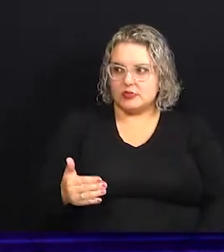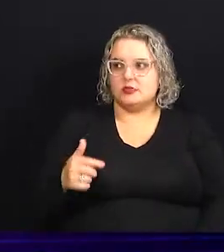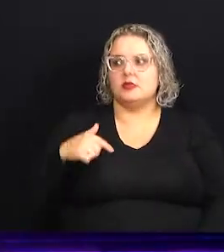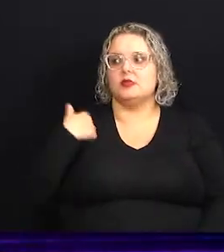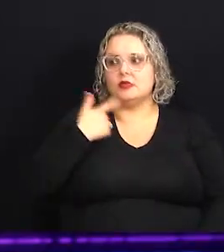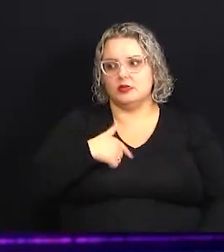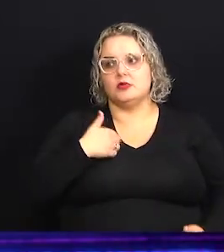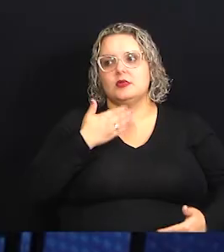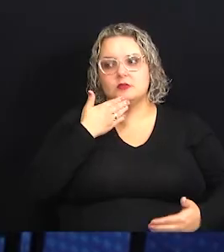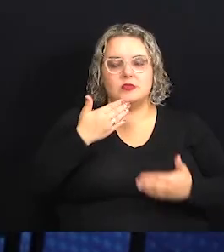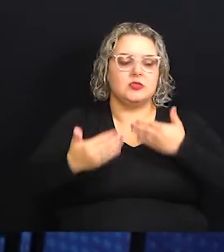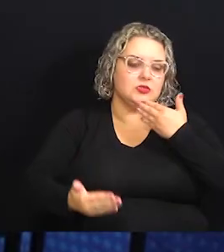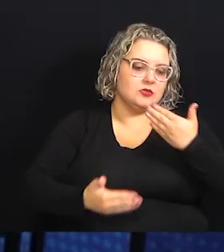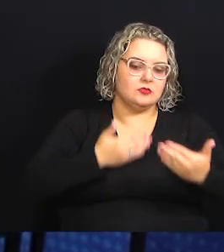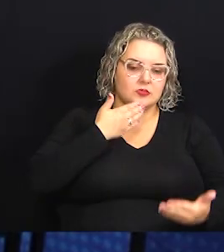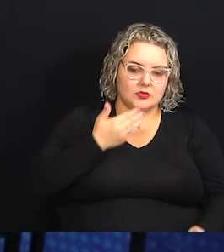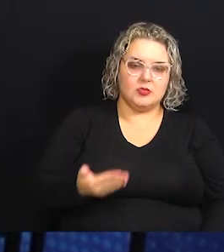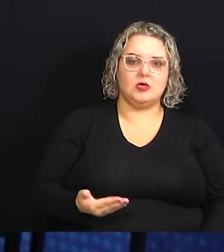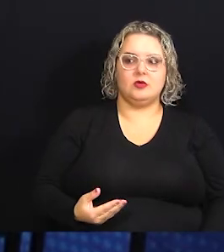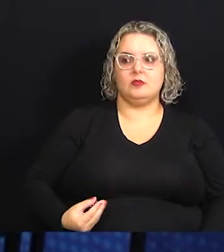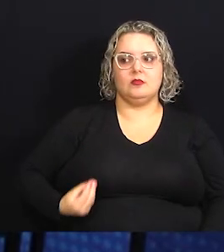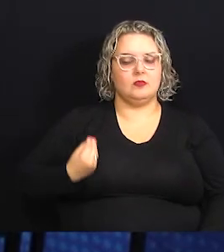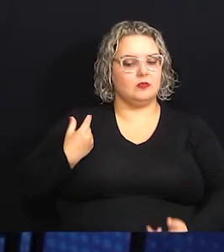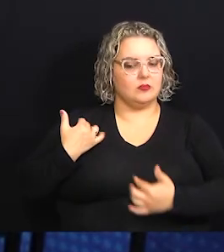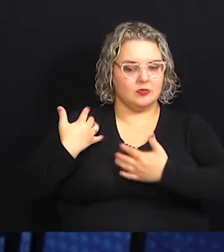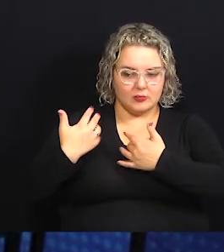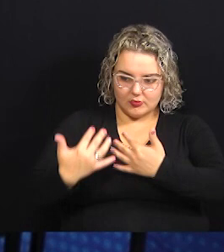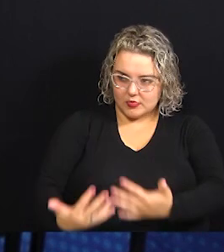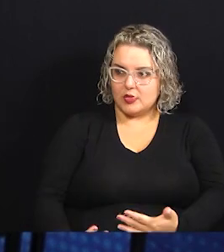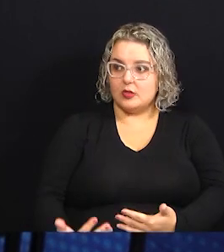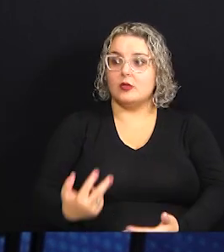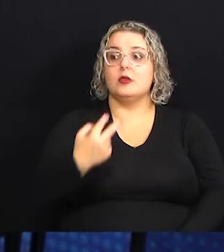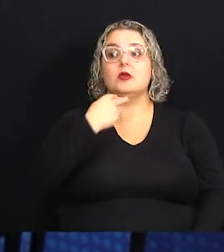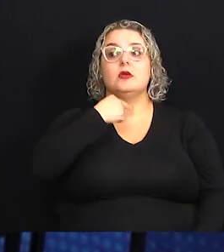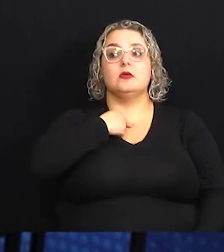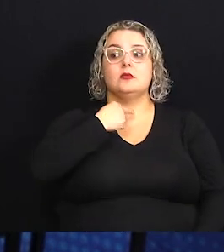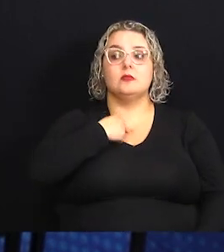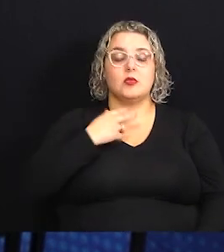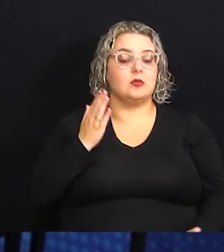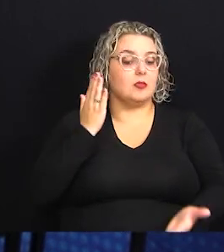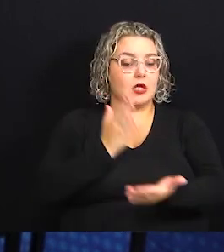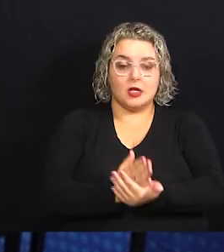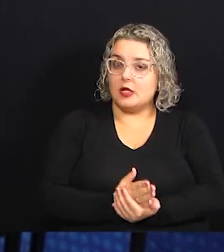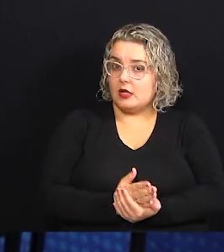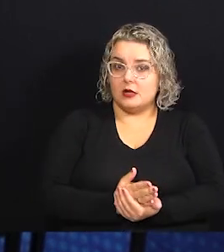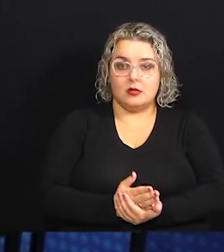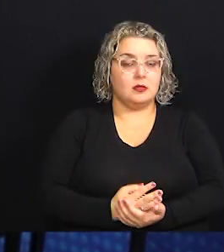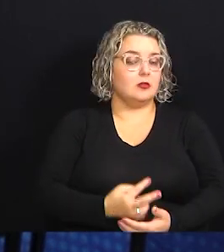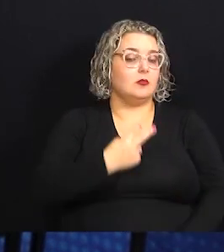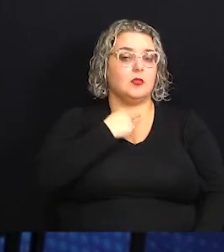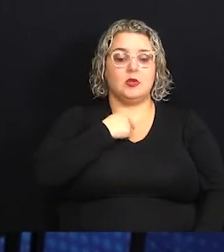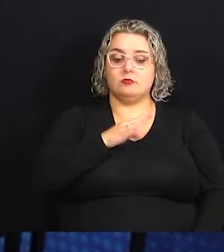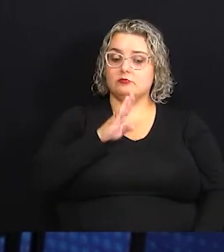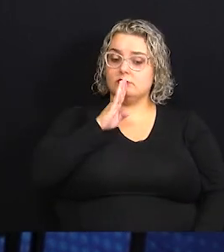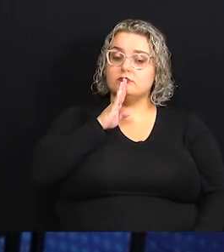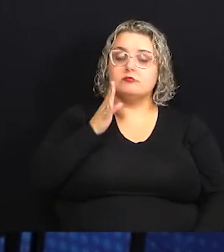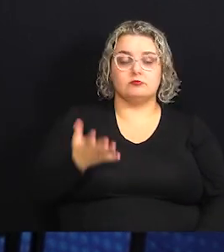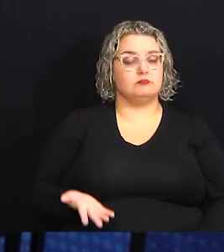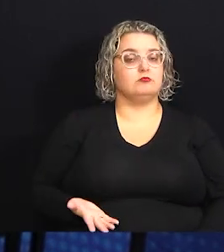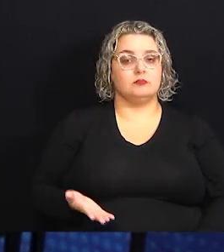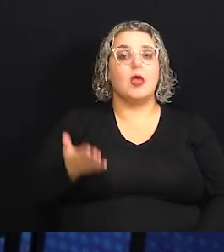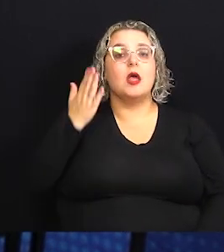reivindicações. E a gente vai reivindicar uma vida toda. O que a gente não pode é sucumbir, a gente não pode se